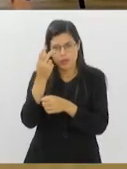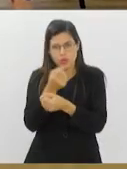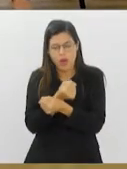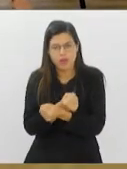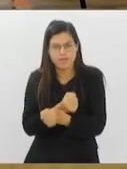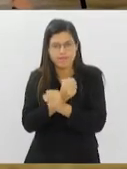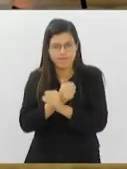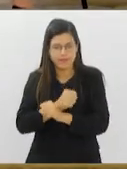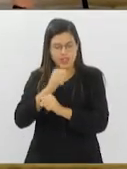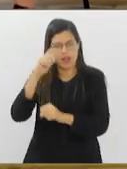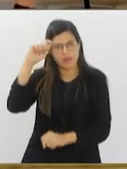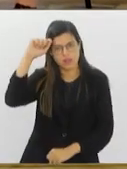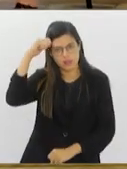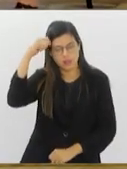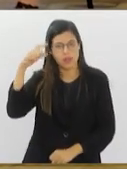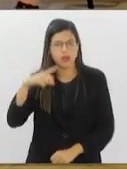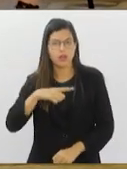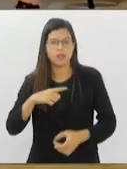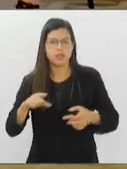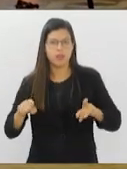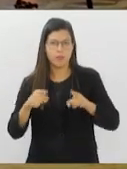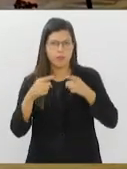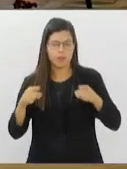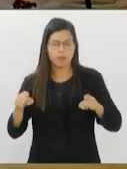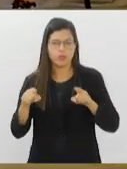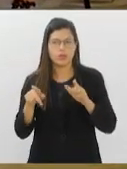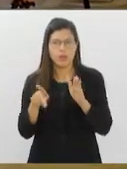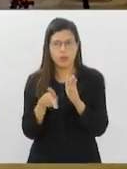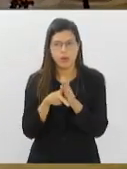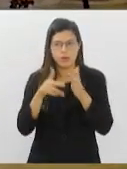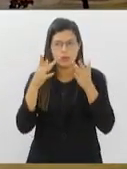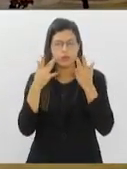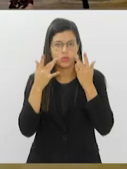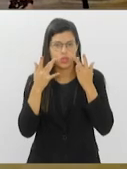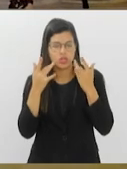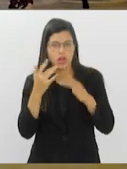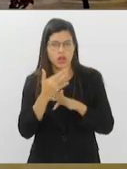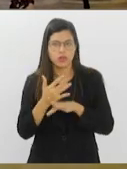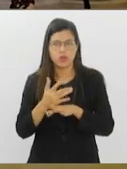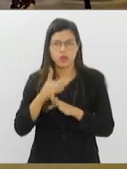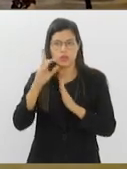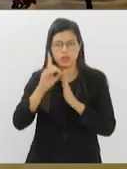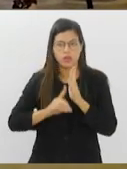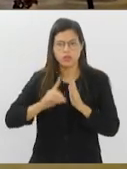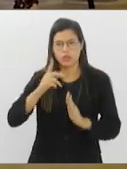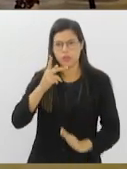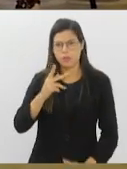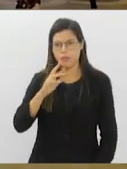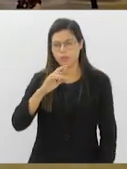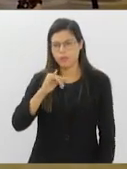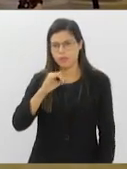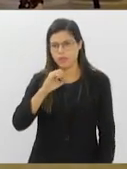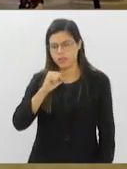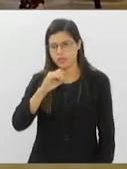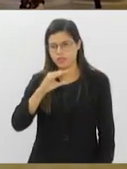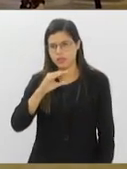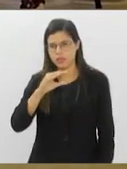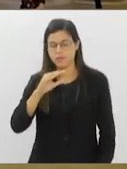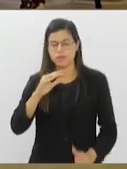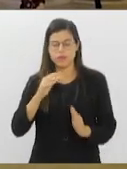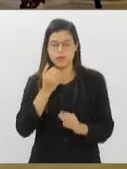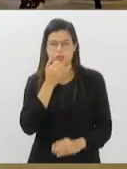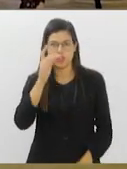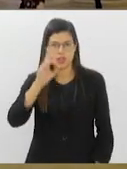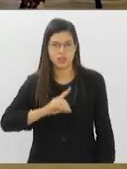tem no elenco cantores e instrumentistas do Teatro Municipal, sob a direção musical de Priscila Bonfim. Os ingressos custam R$20, mas